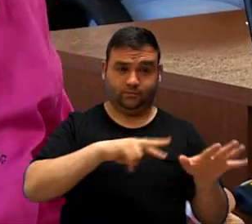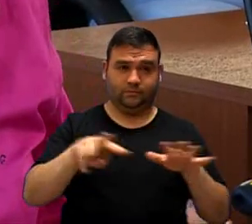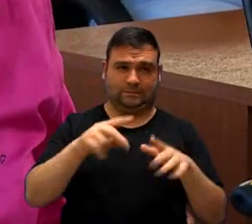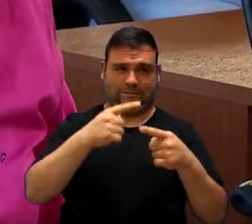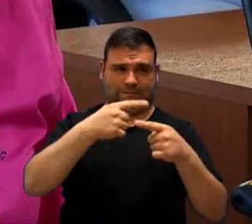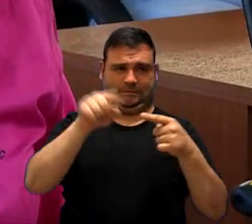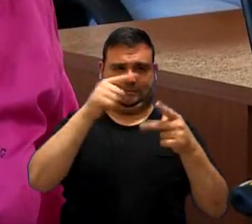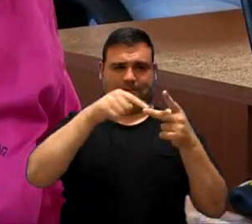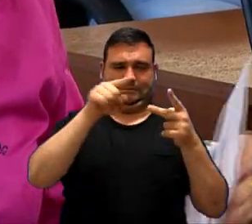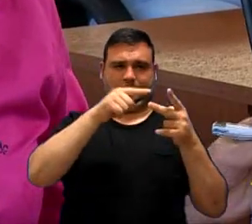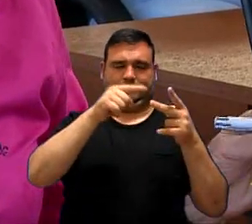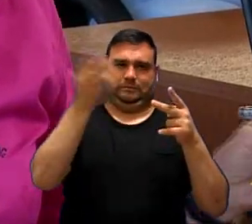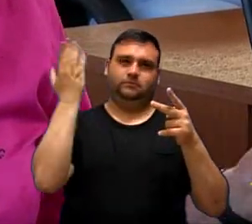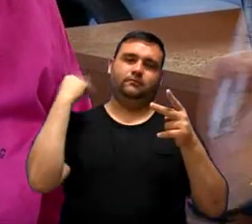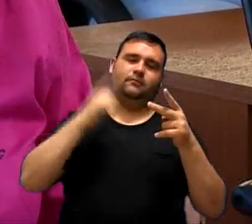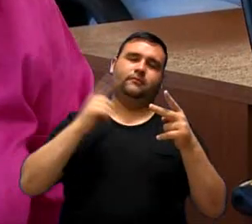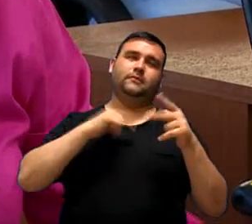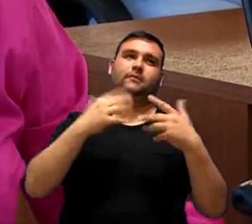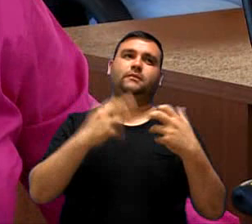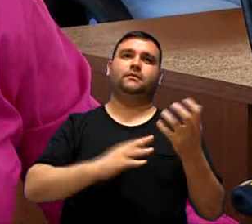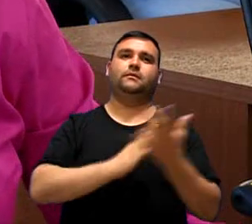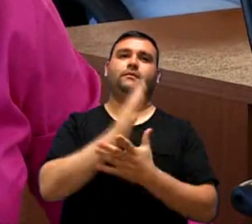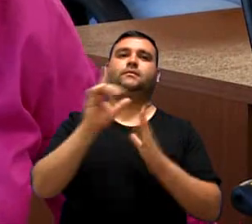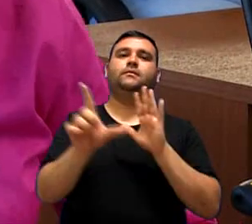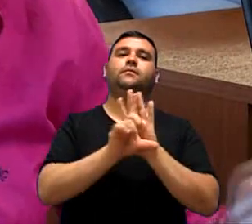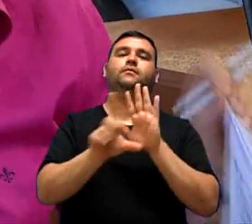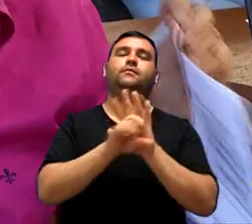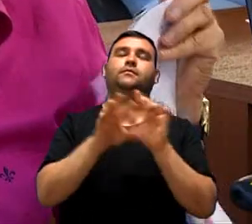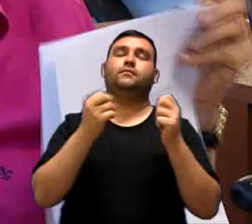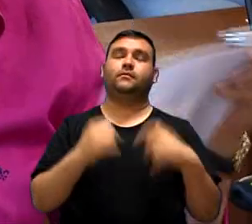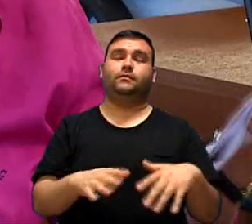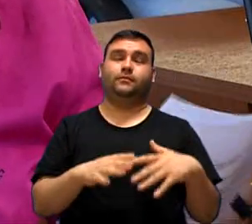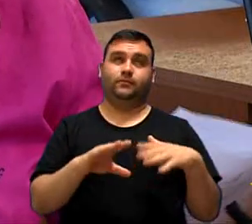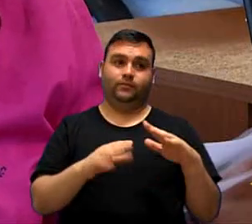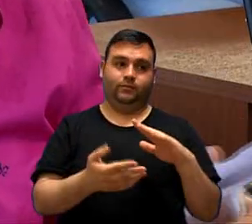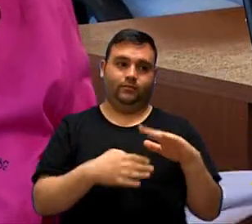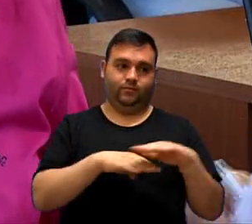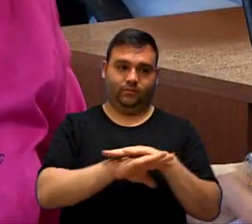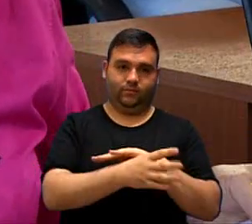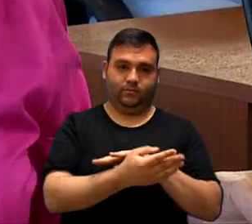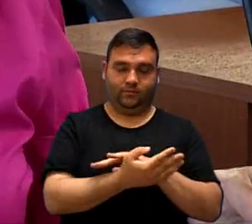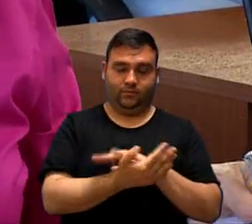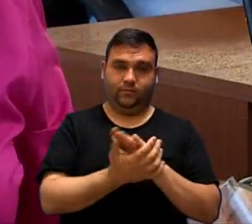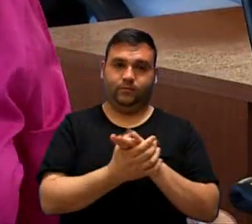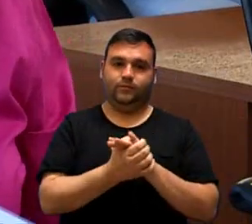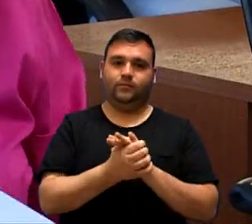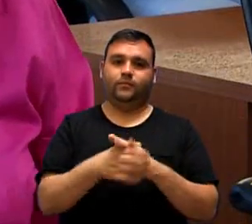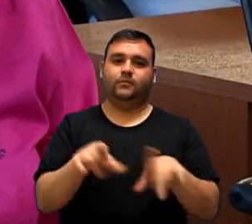nós aprovamos uma lei para adequação das nossas emendas e para